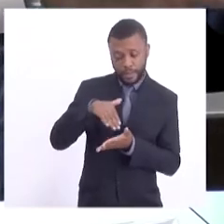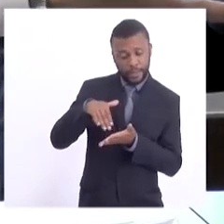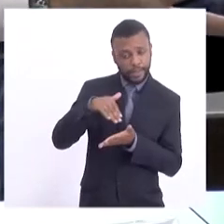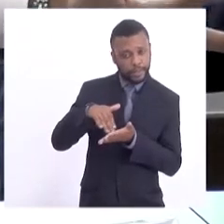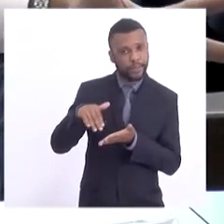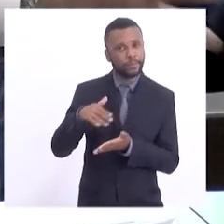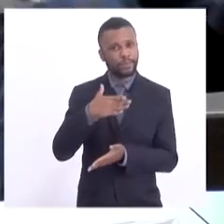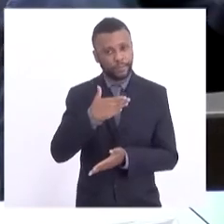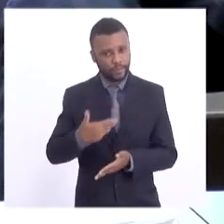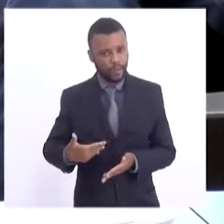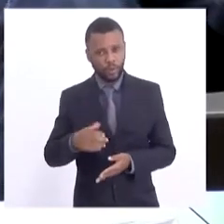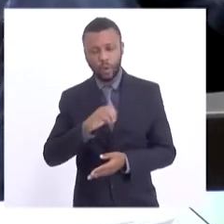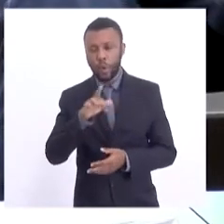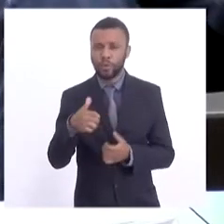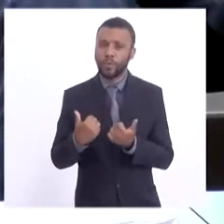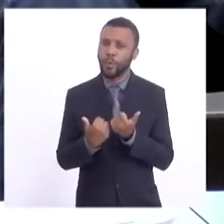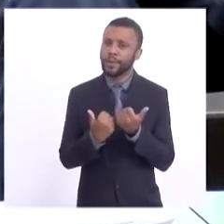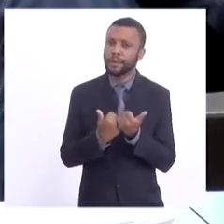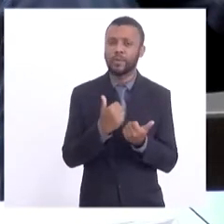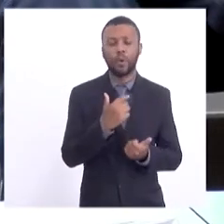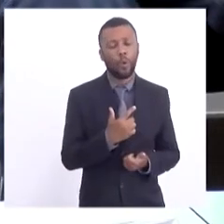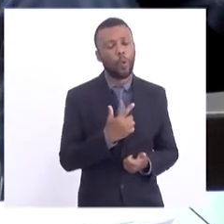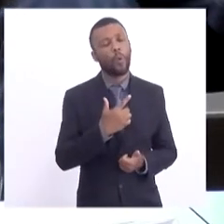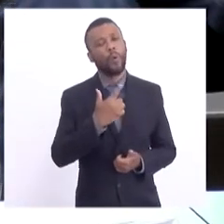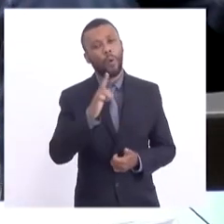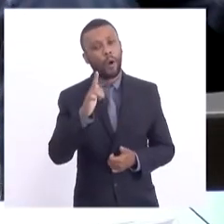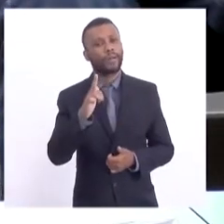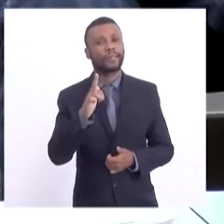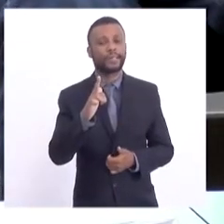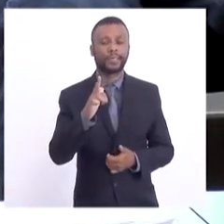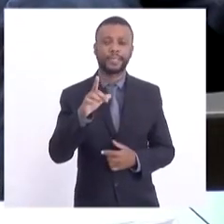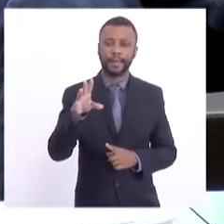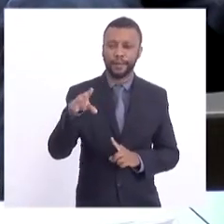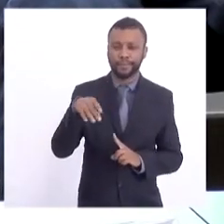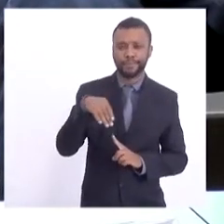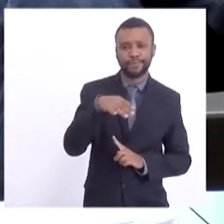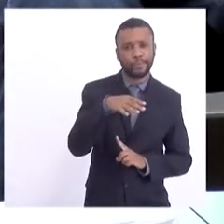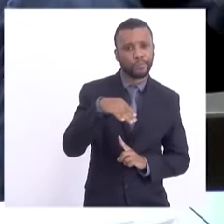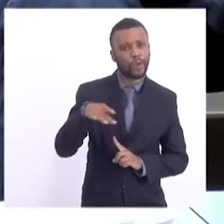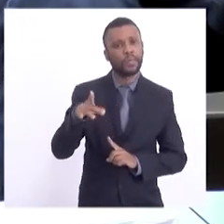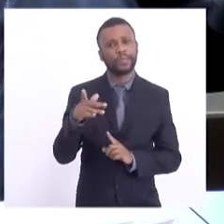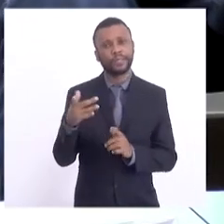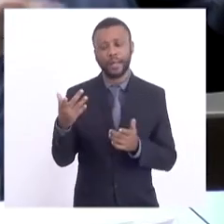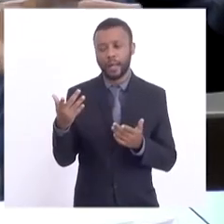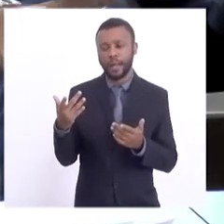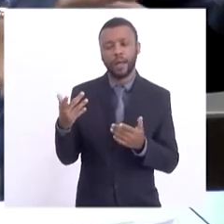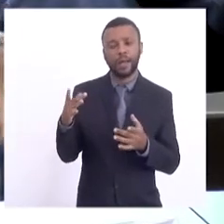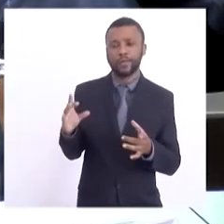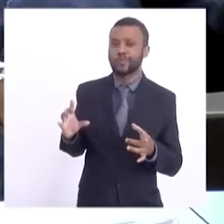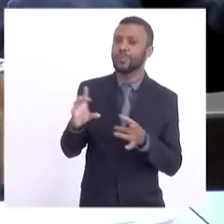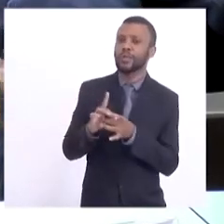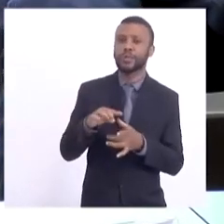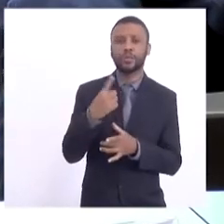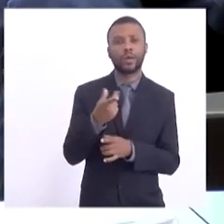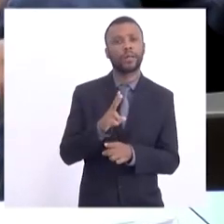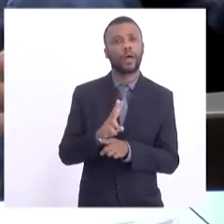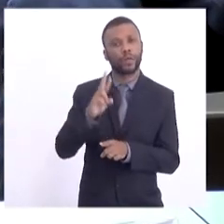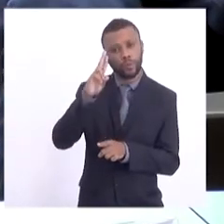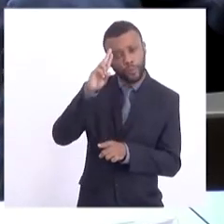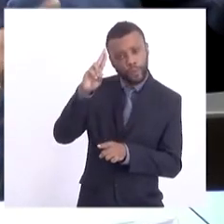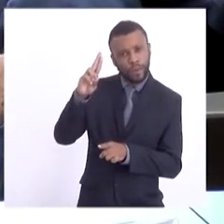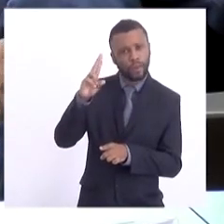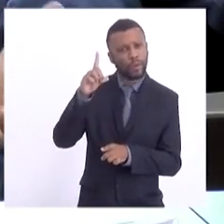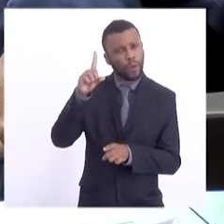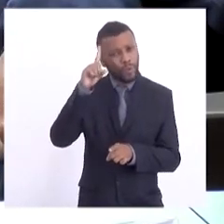ou de algum outro assessor É sim nós indiretas que está sujeito a nossa supervisão esse trabalho o